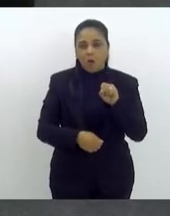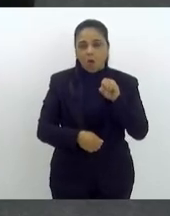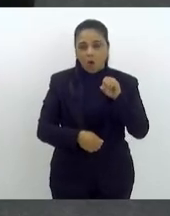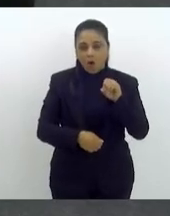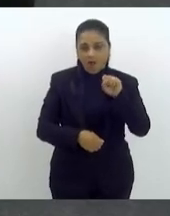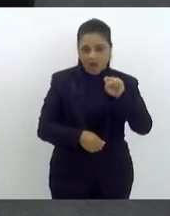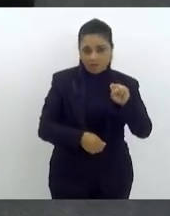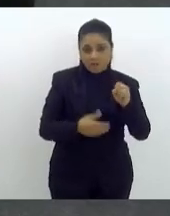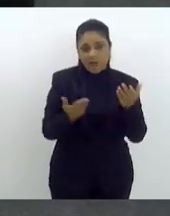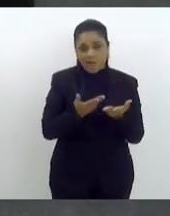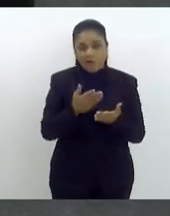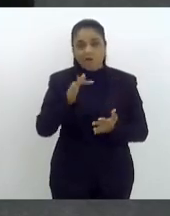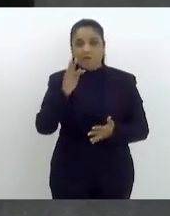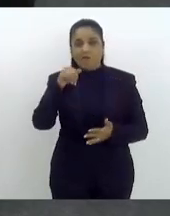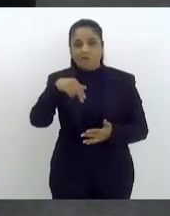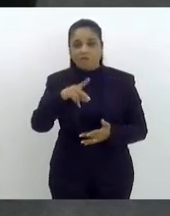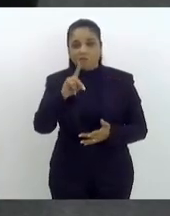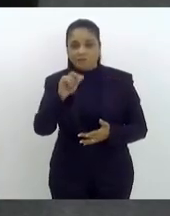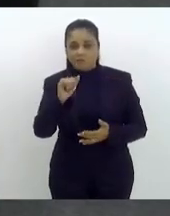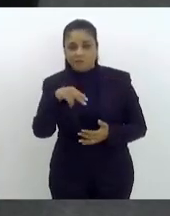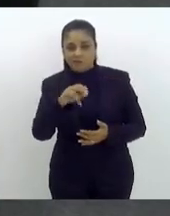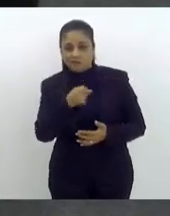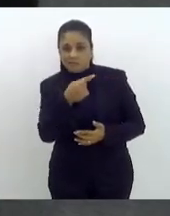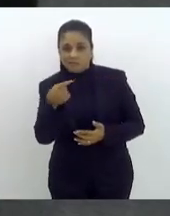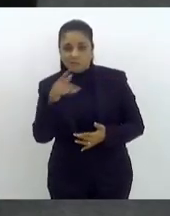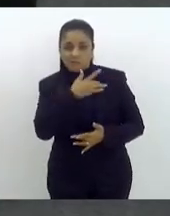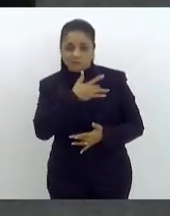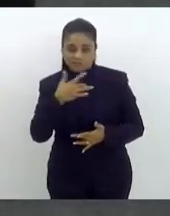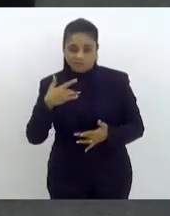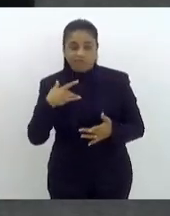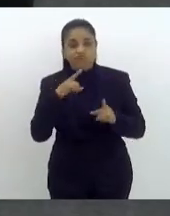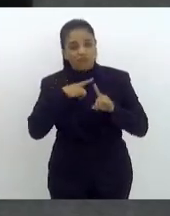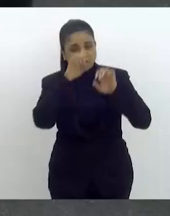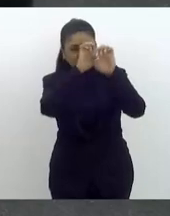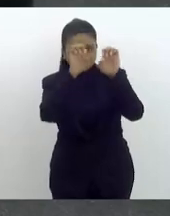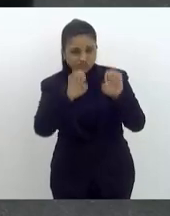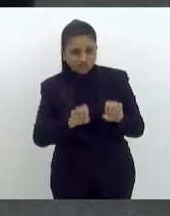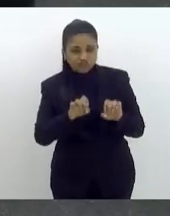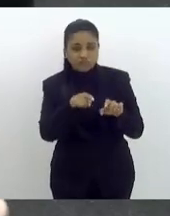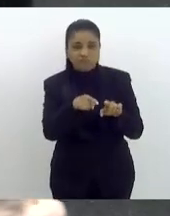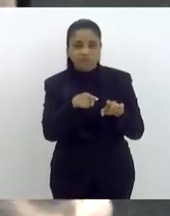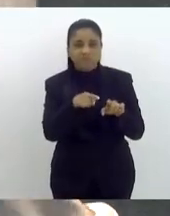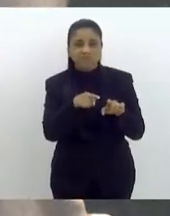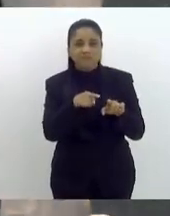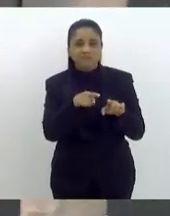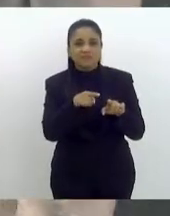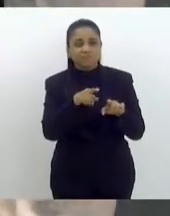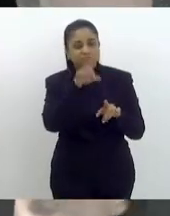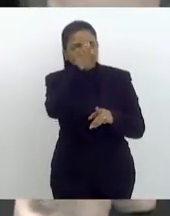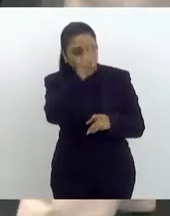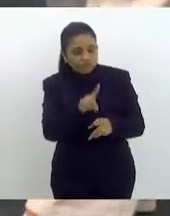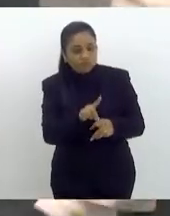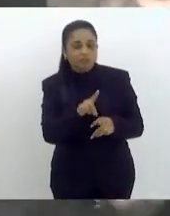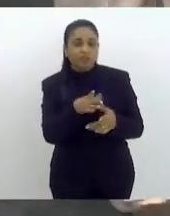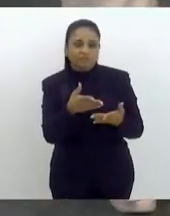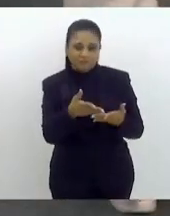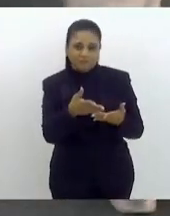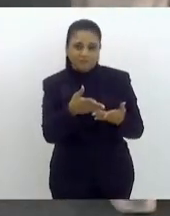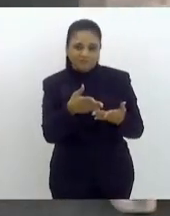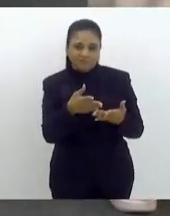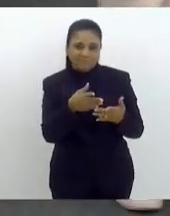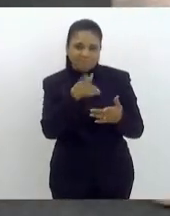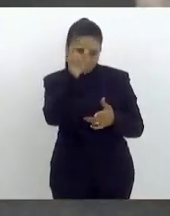saúde a gente vê que tem ali uma estrutura uma infraestrutura sendo colocada de maneira digna para essas mulheres por exemplo